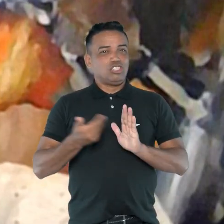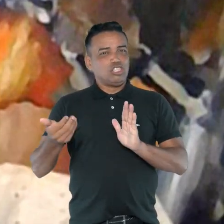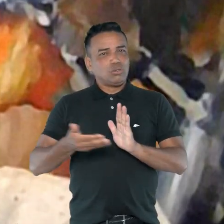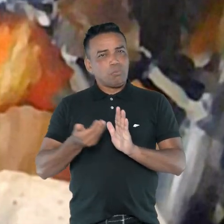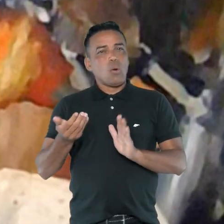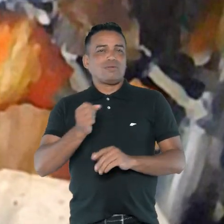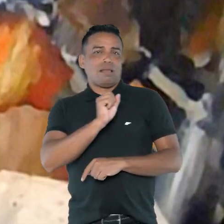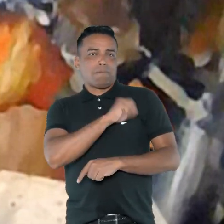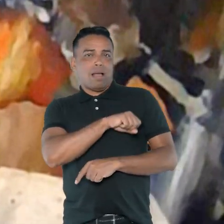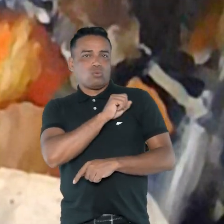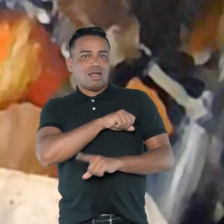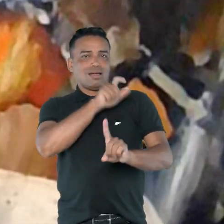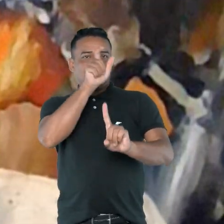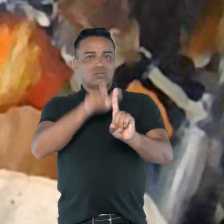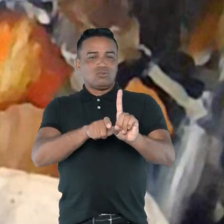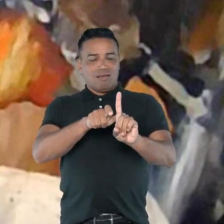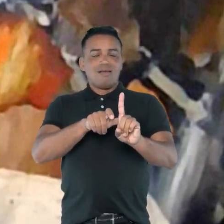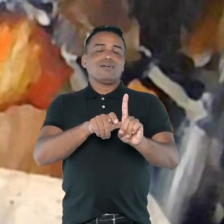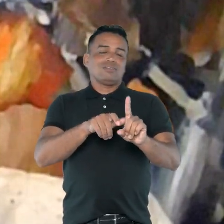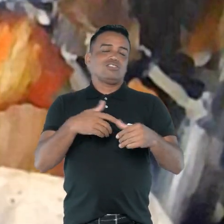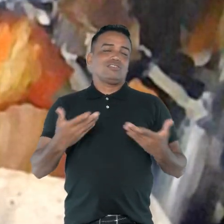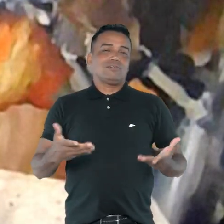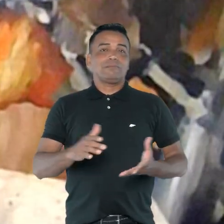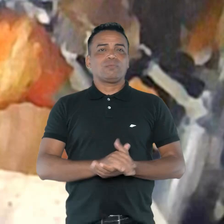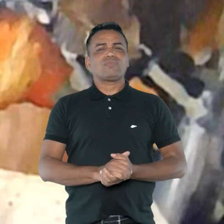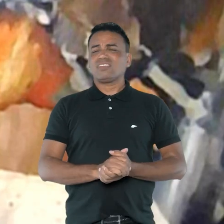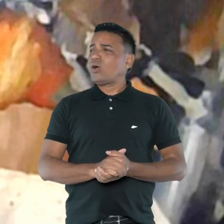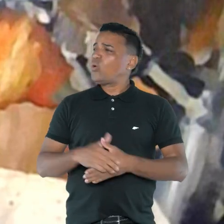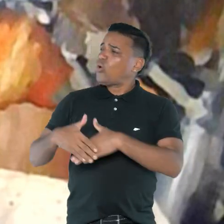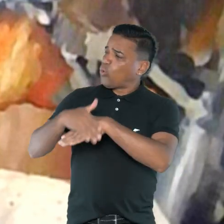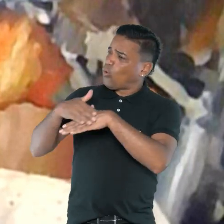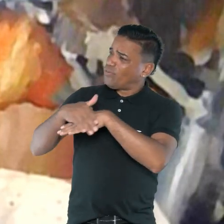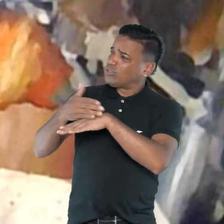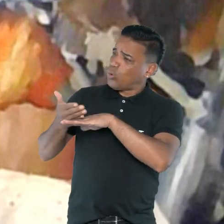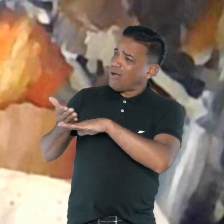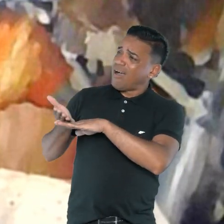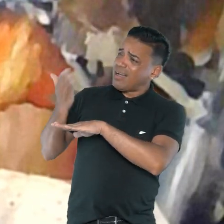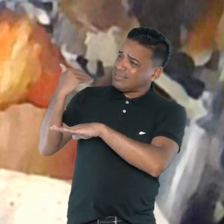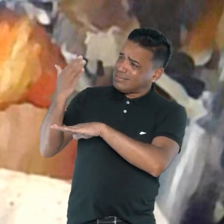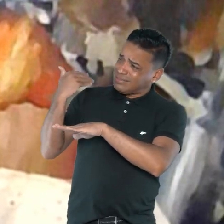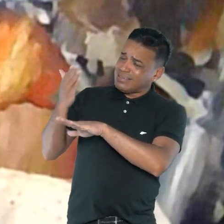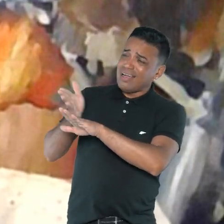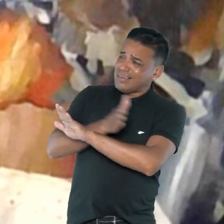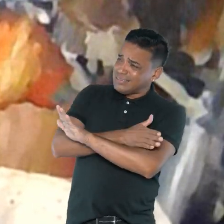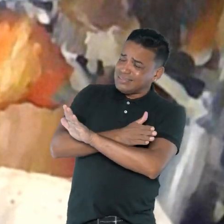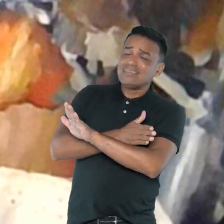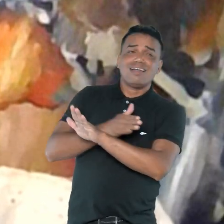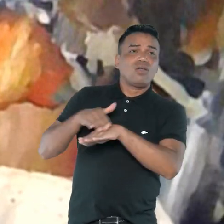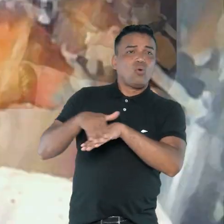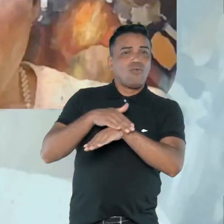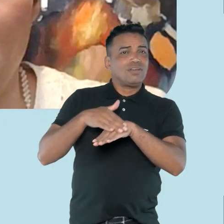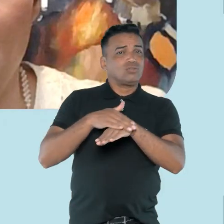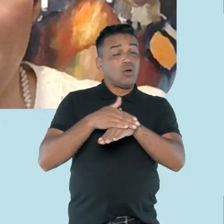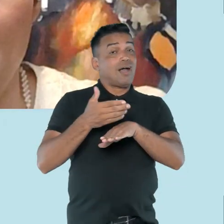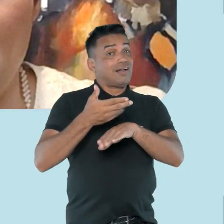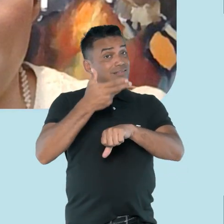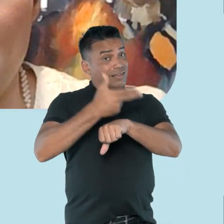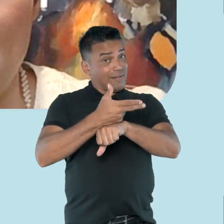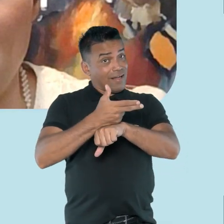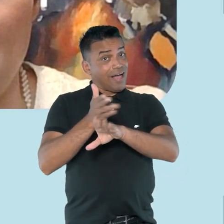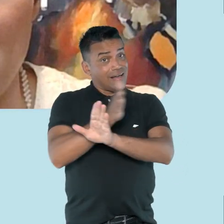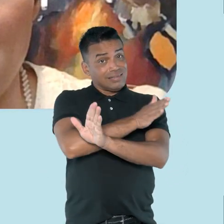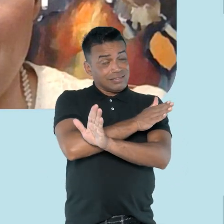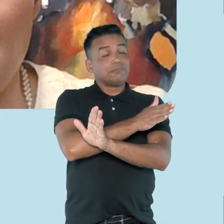menos vilã e mais ambivalente mesmo. A gente conversou um pouquinho aqui nos bastidores, antes da gente começar